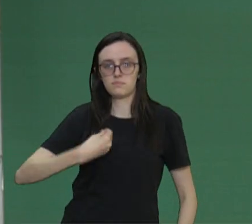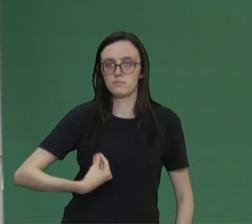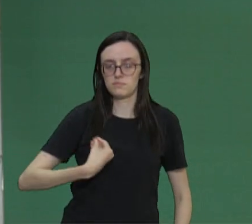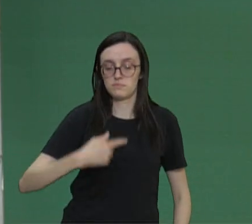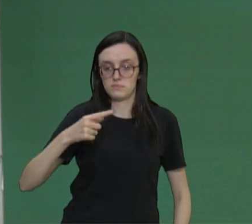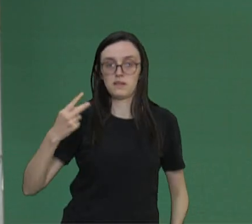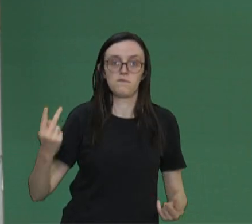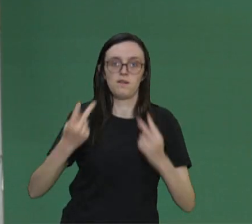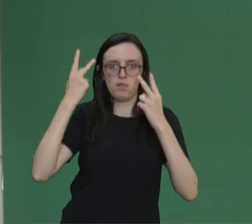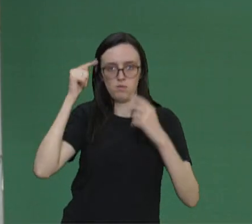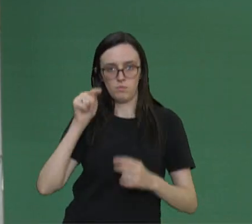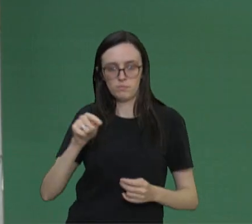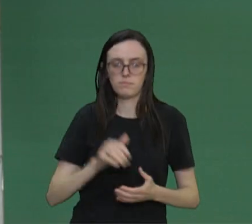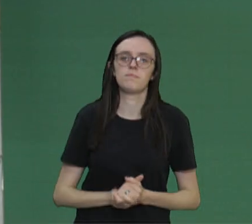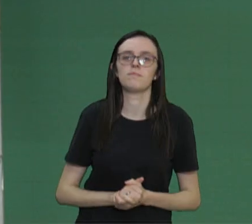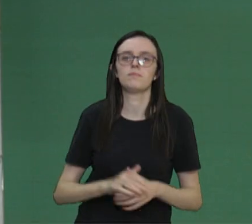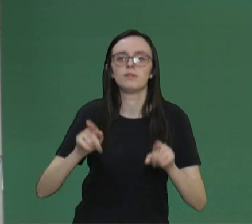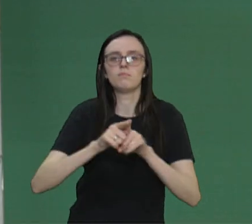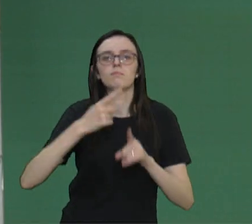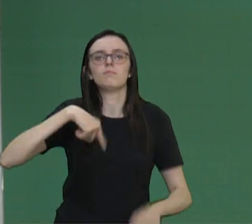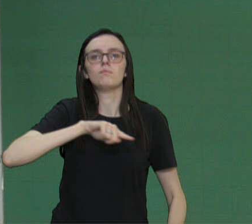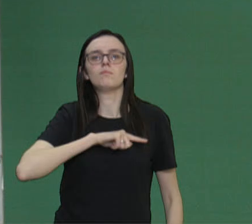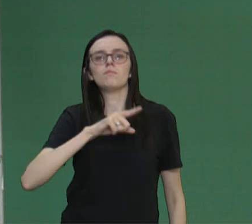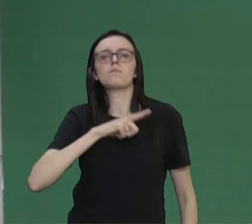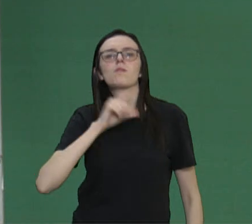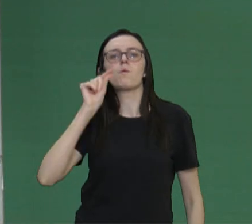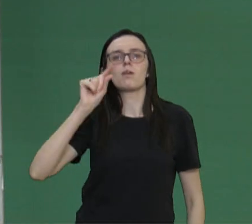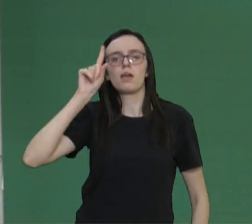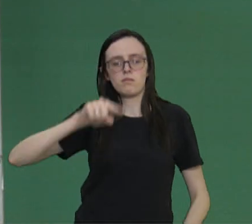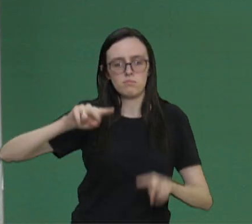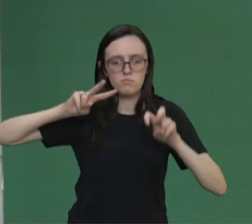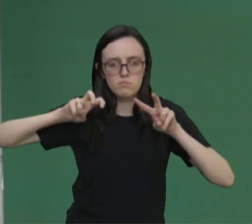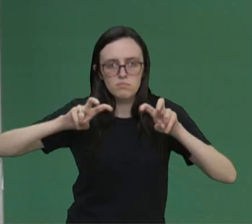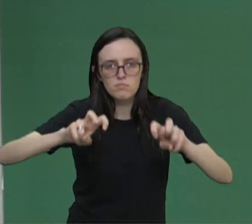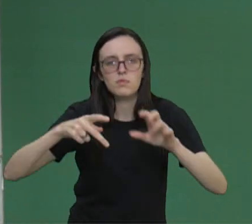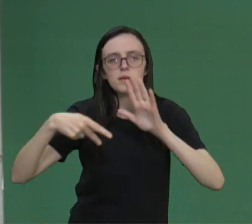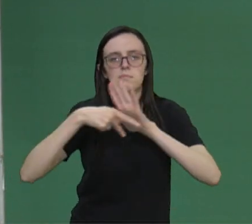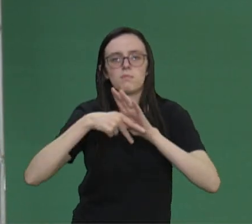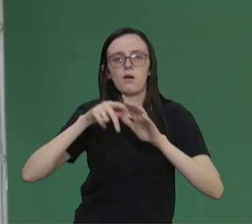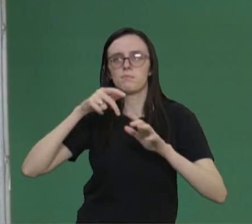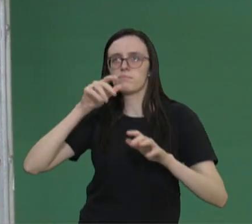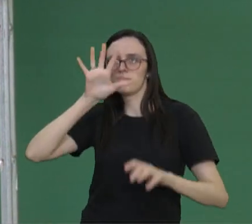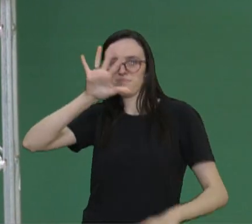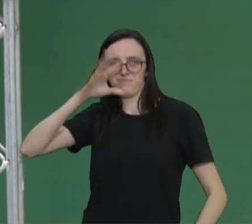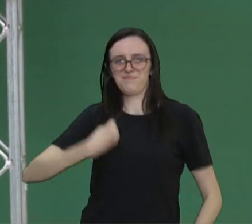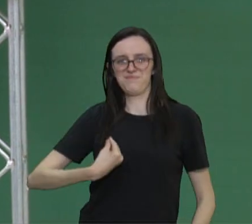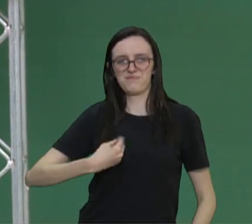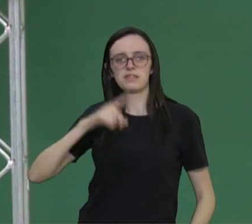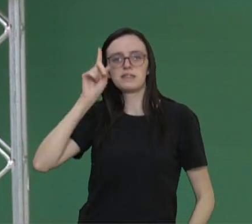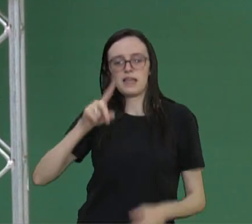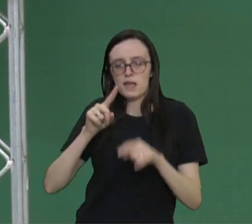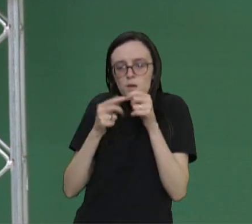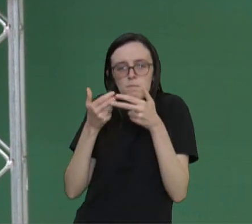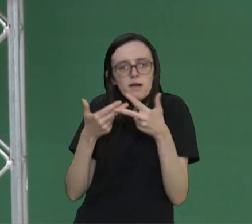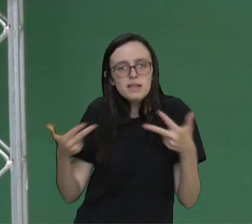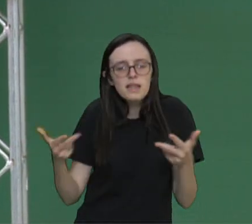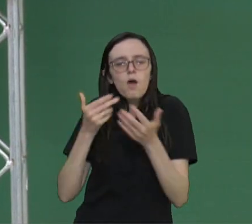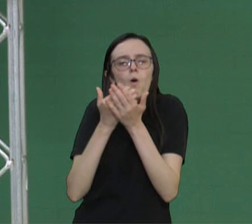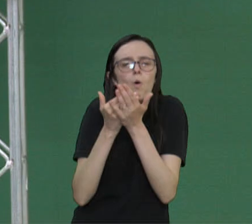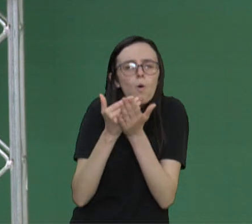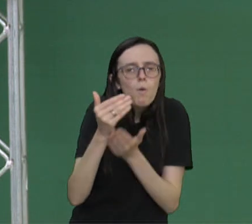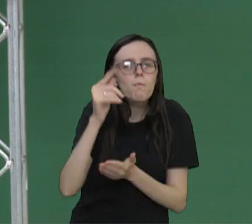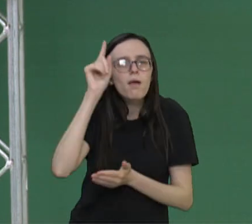muito valioso. Aí nós tivemos também a exploração das drogas do sertão, que aí começou a sair um